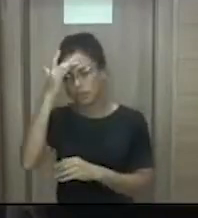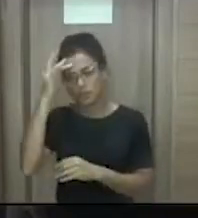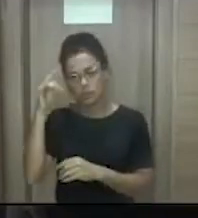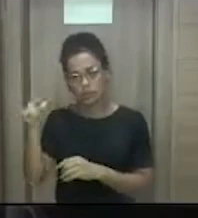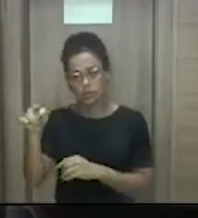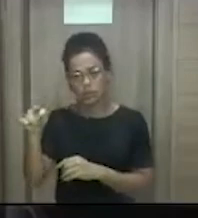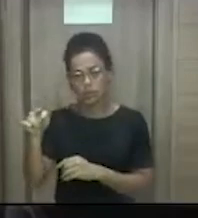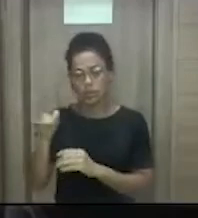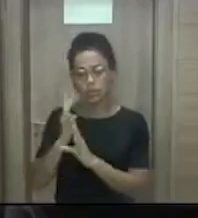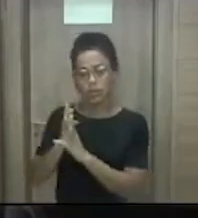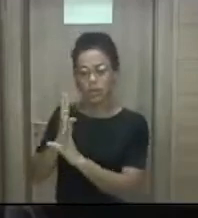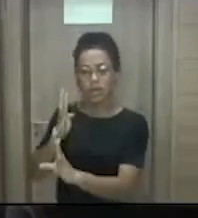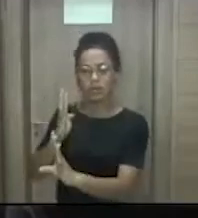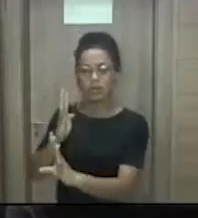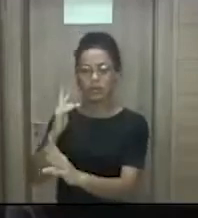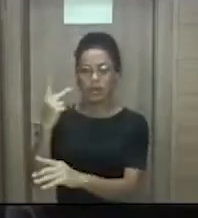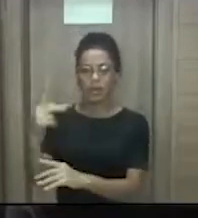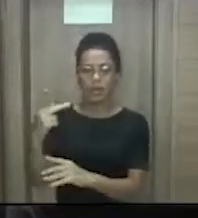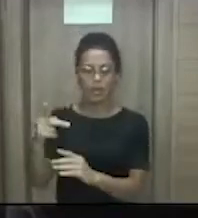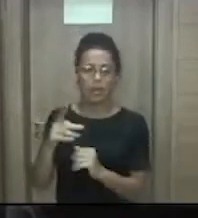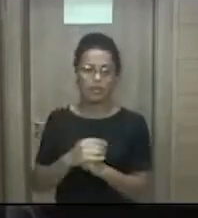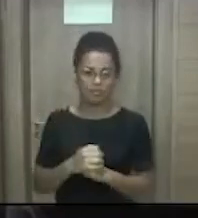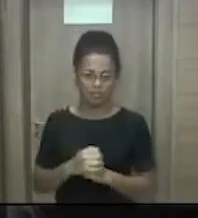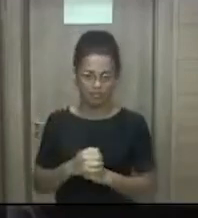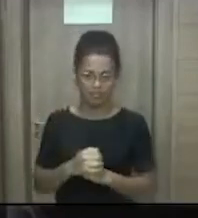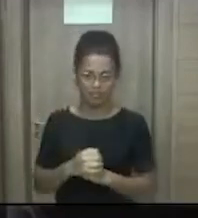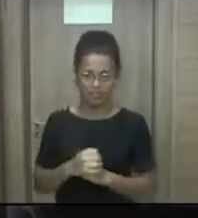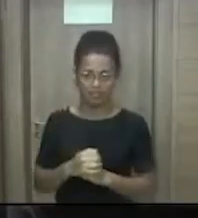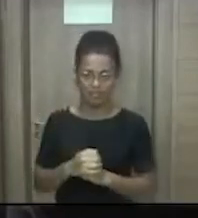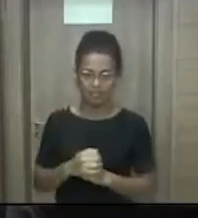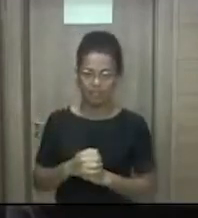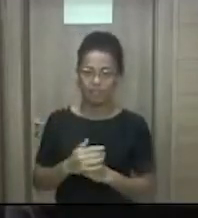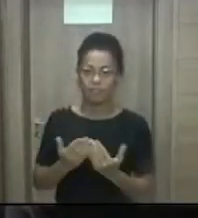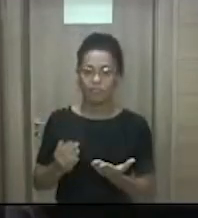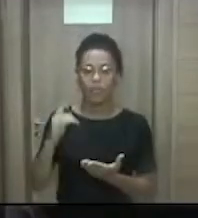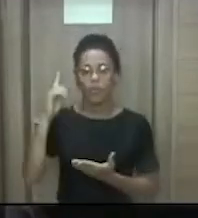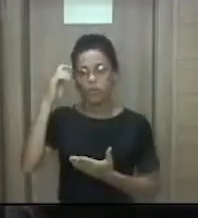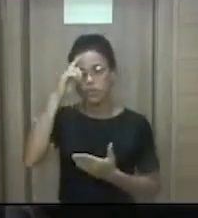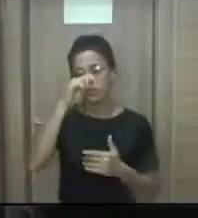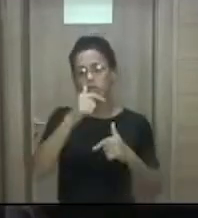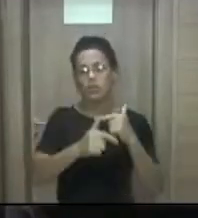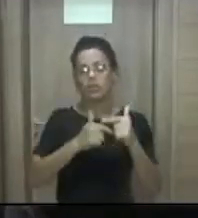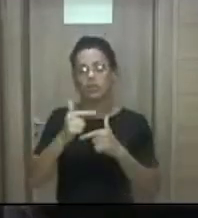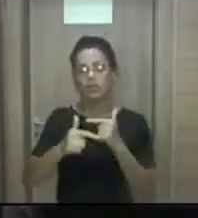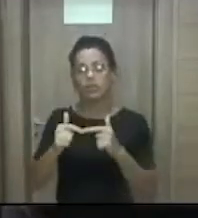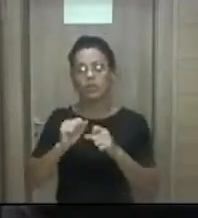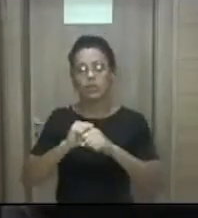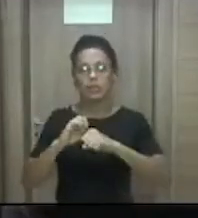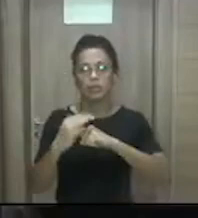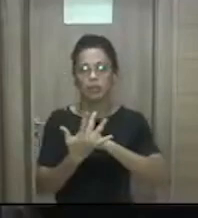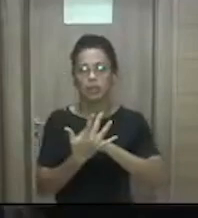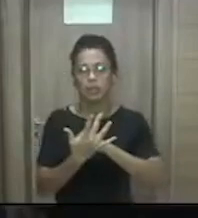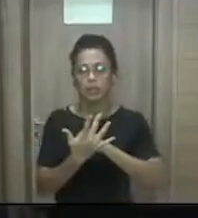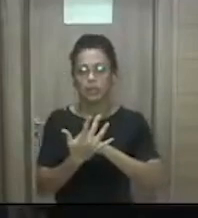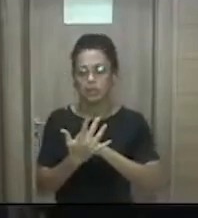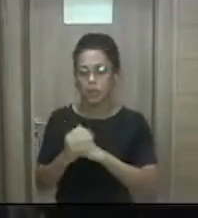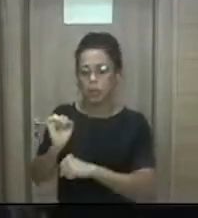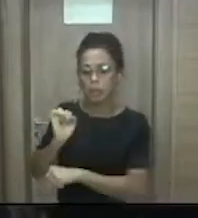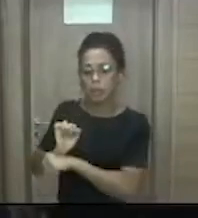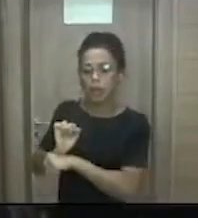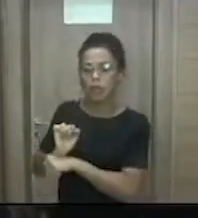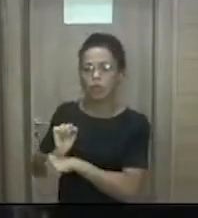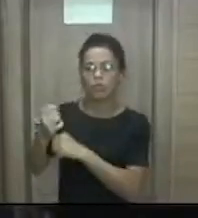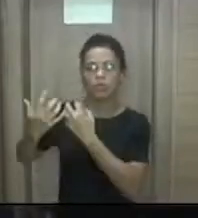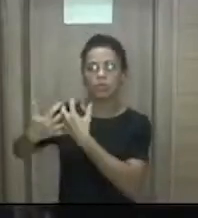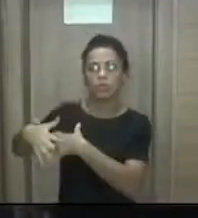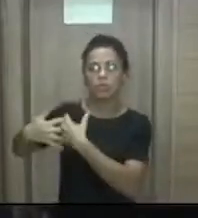na fila da prótese. Então, assim, é uma demanda reprimida desde a pandemia, o serviço tinha parado de funcionar. Então, você tem